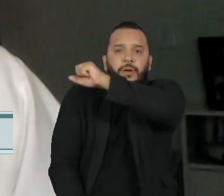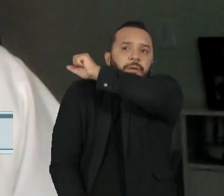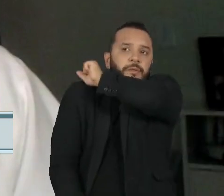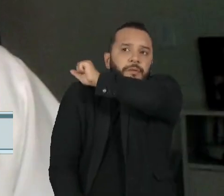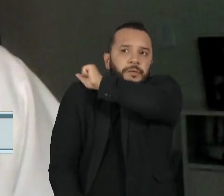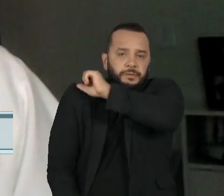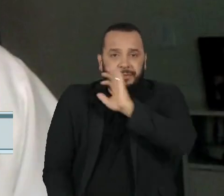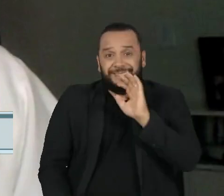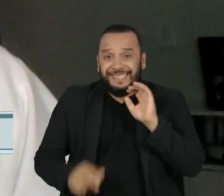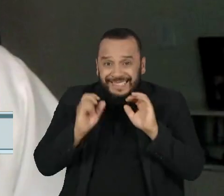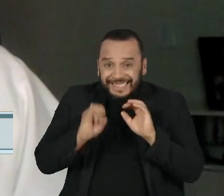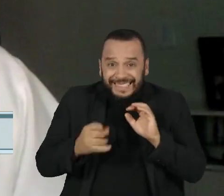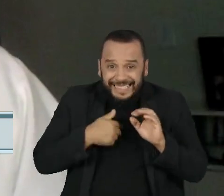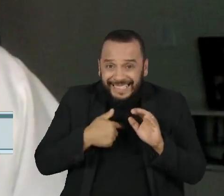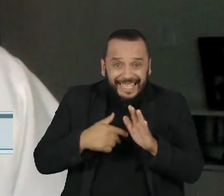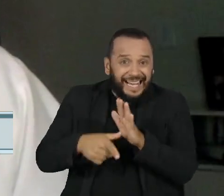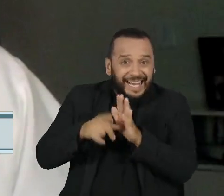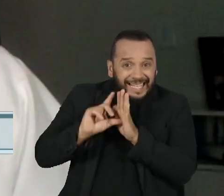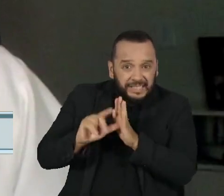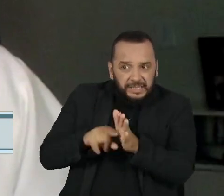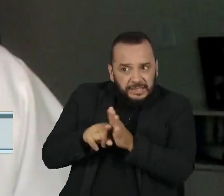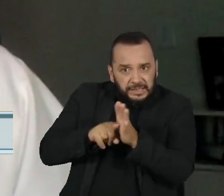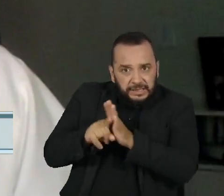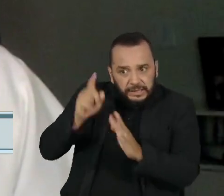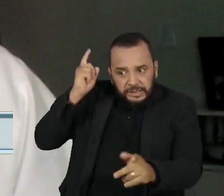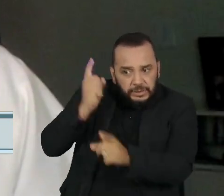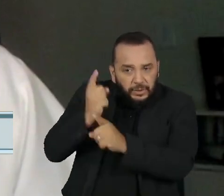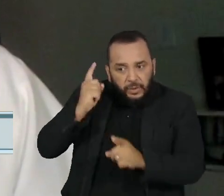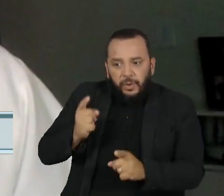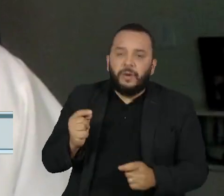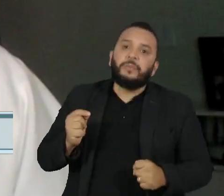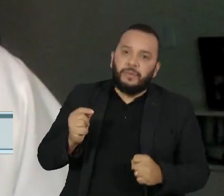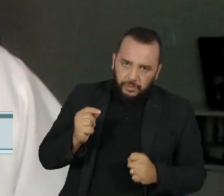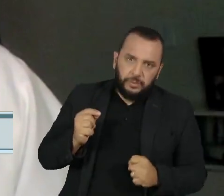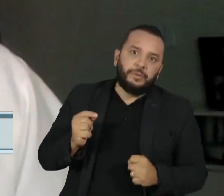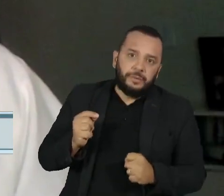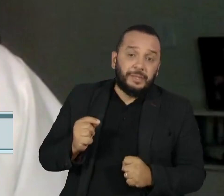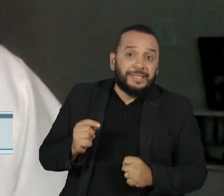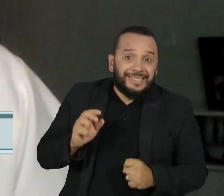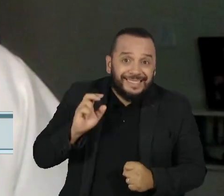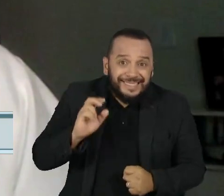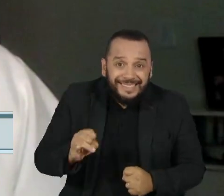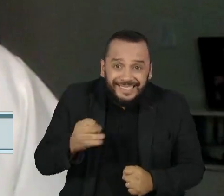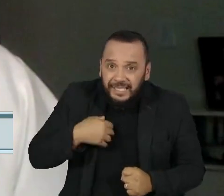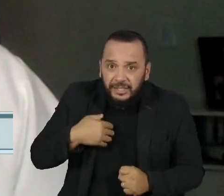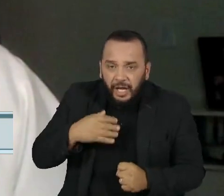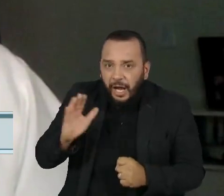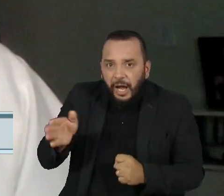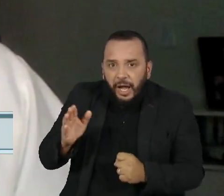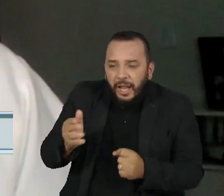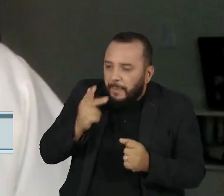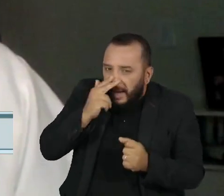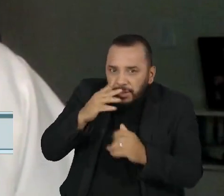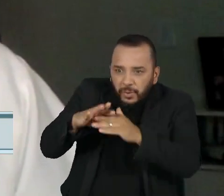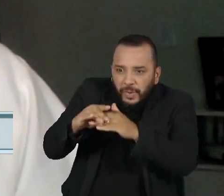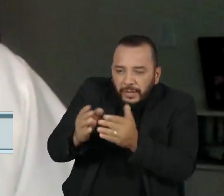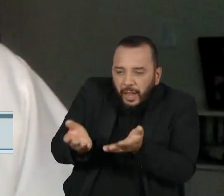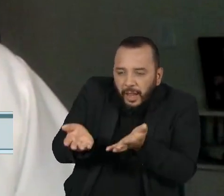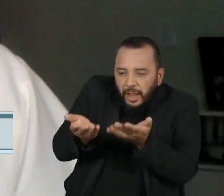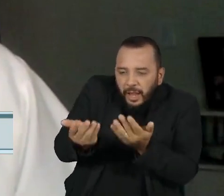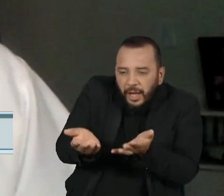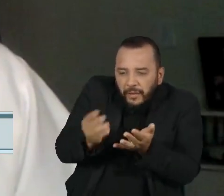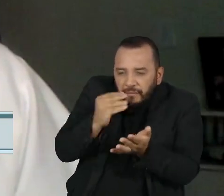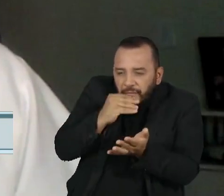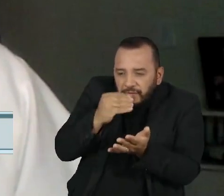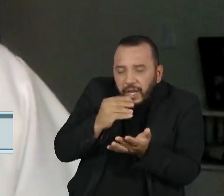que o diagnóstico seja feito, obviamente, quanto mais precocemente, melhor. O tratamento ele é feito atualmente